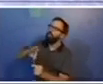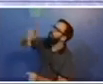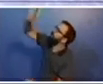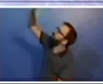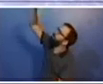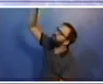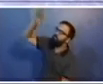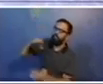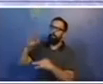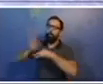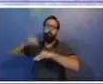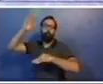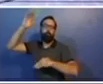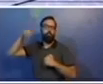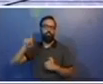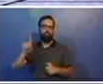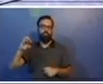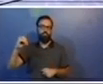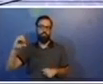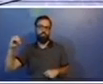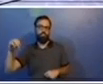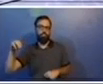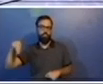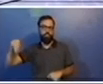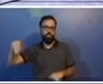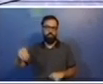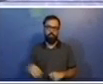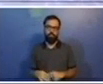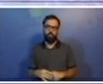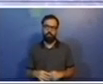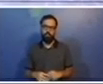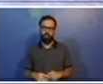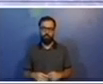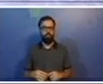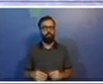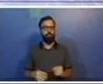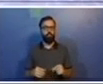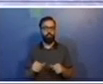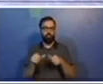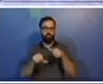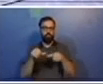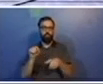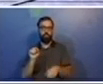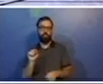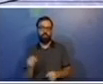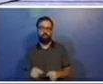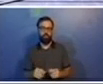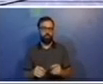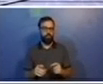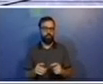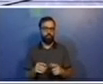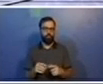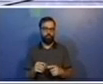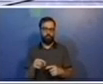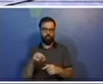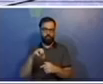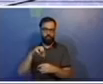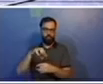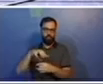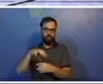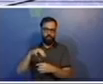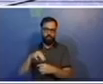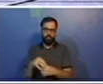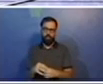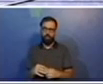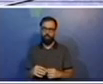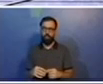100 metros de altura. Principais novidades evolutivas: sementes, cone ou estróbilo, que é aquela